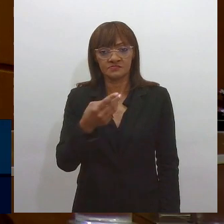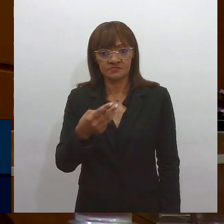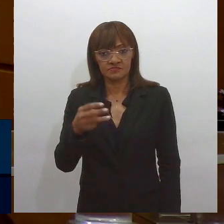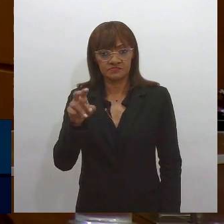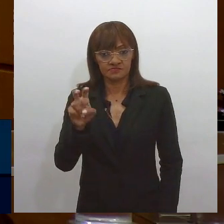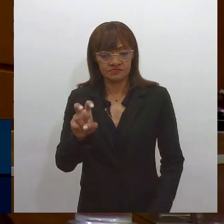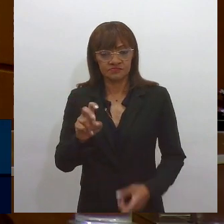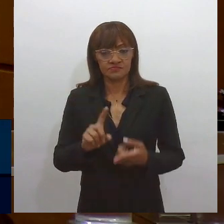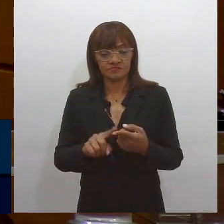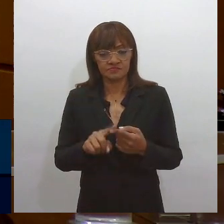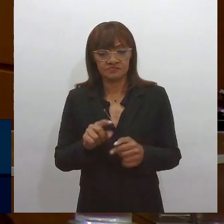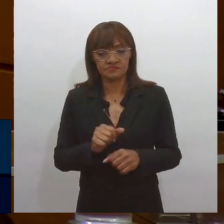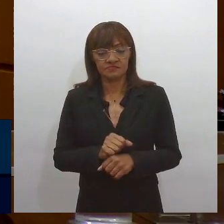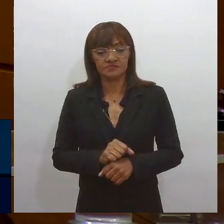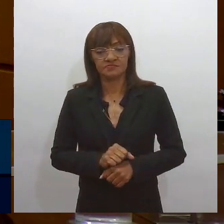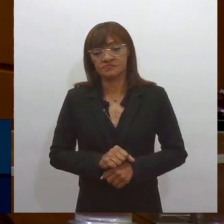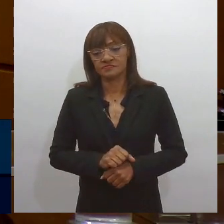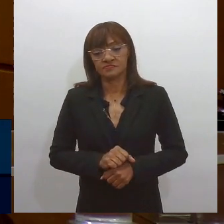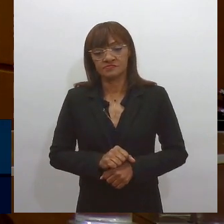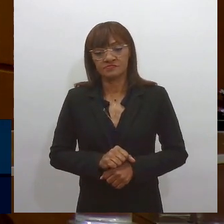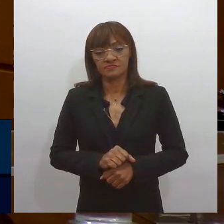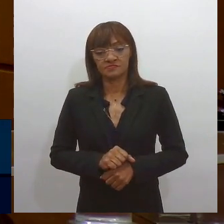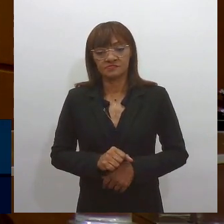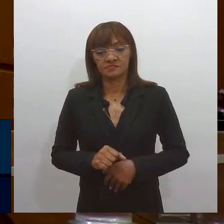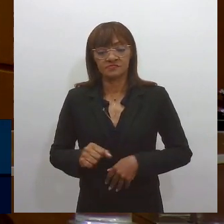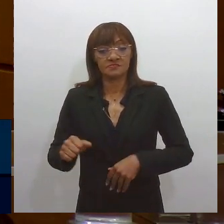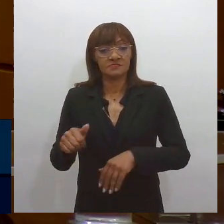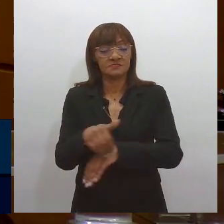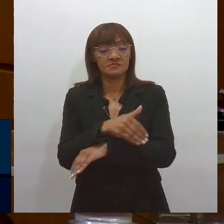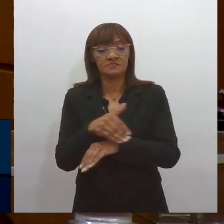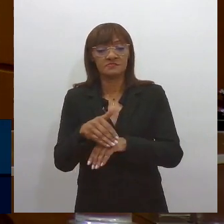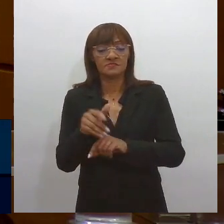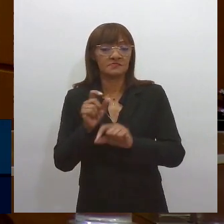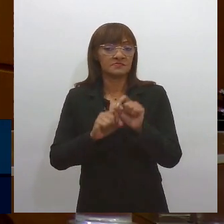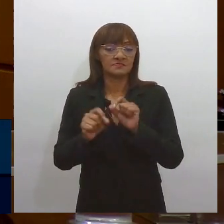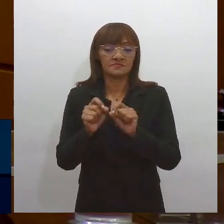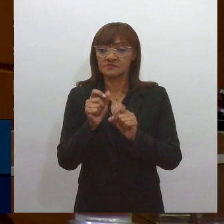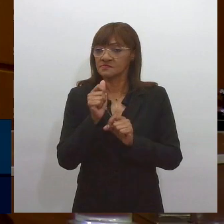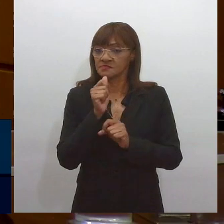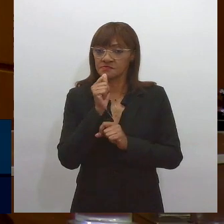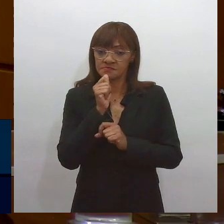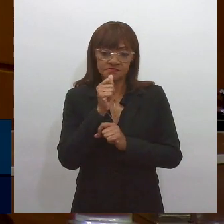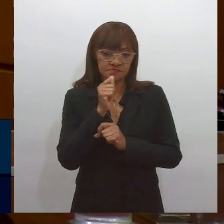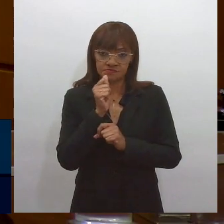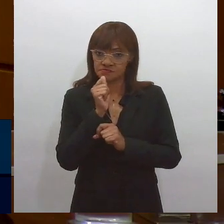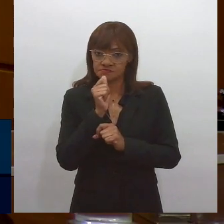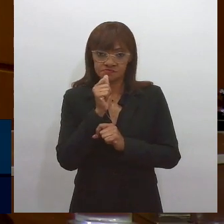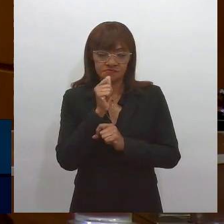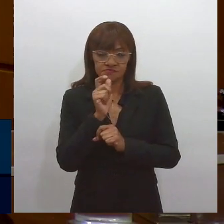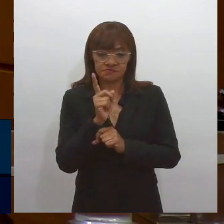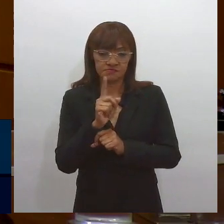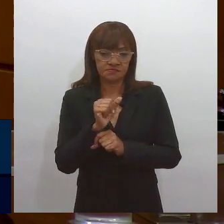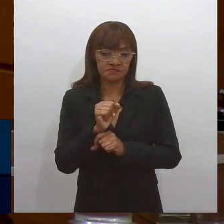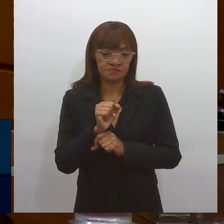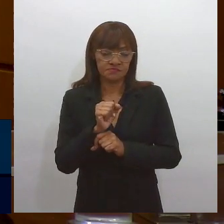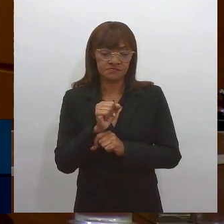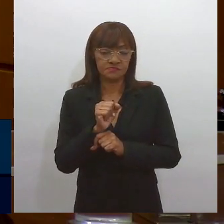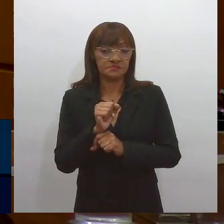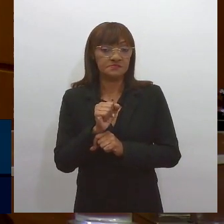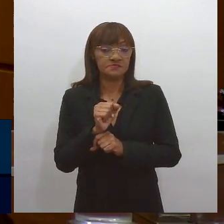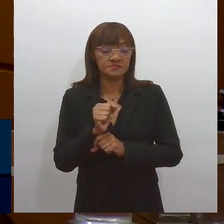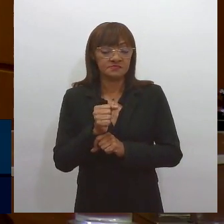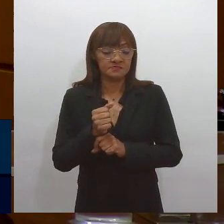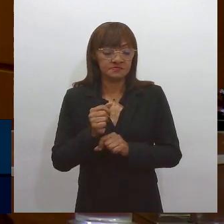rodovia que ela ainda não faz parte do nosso cotidiano mas vai fazer muito em breve que a BR eh